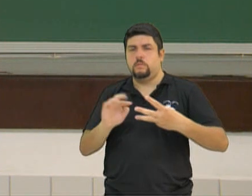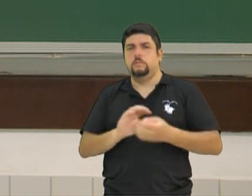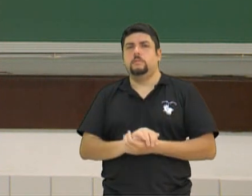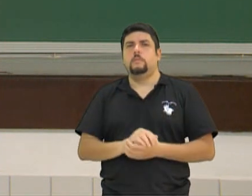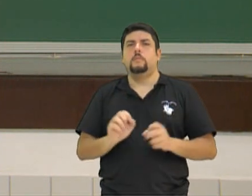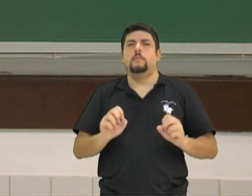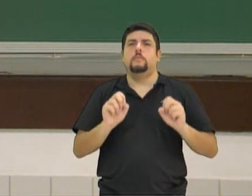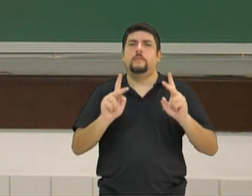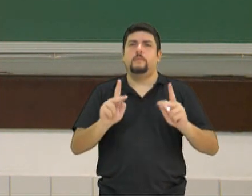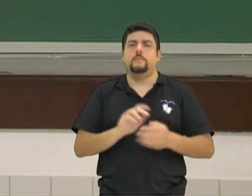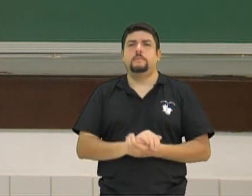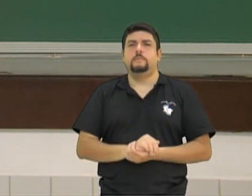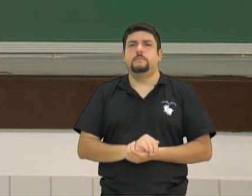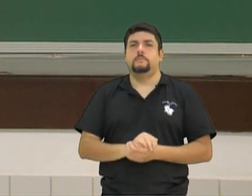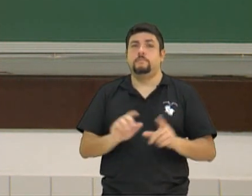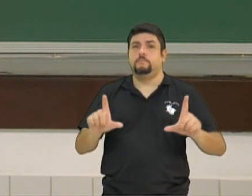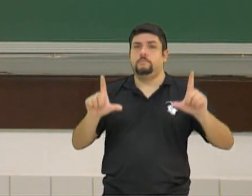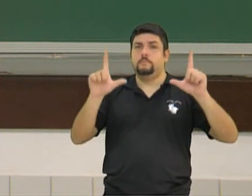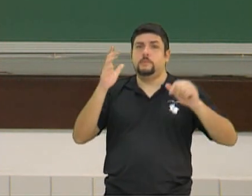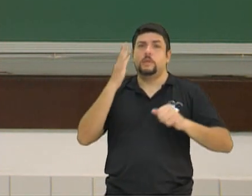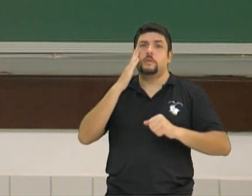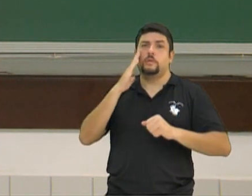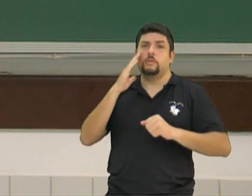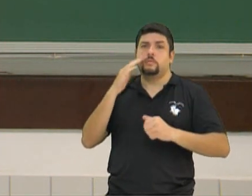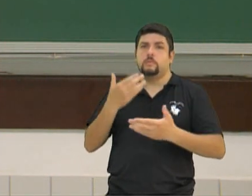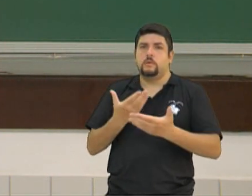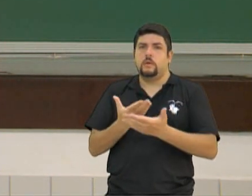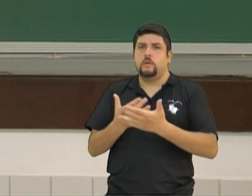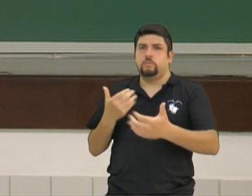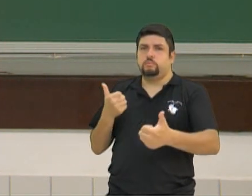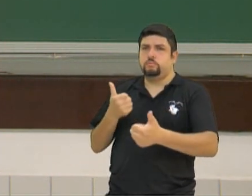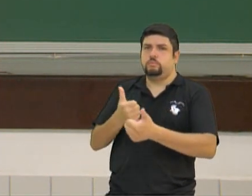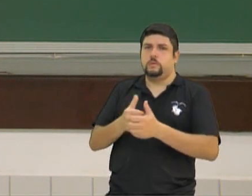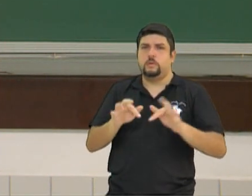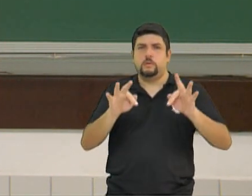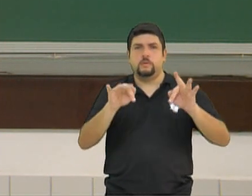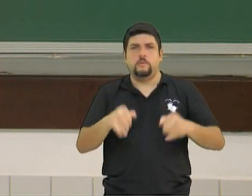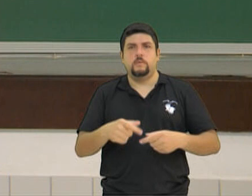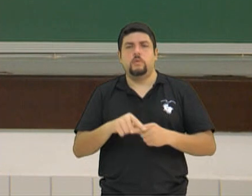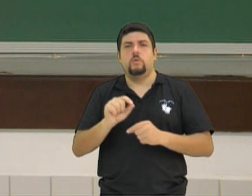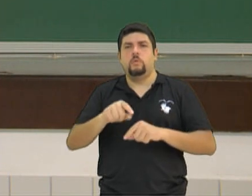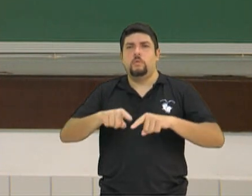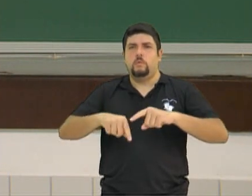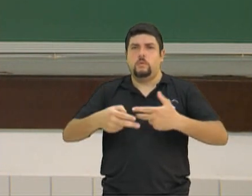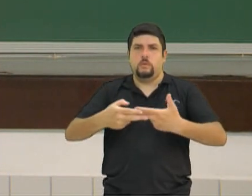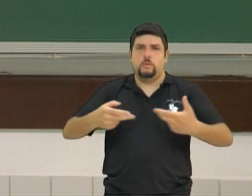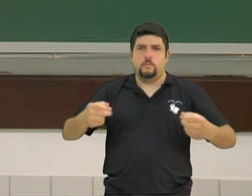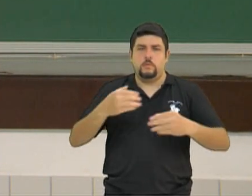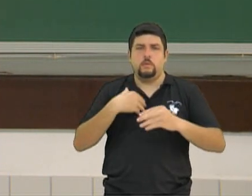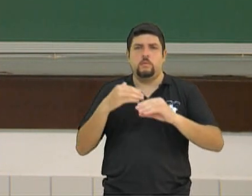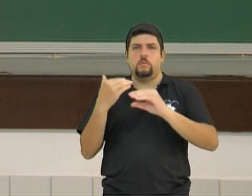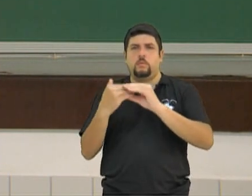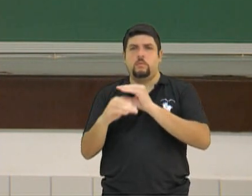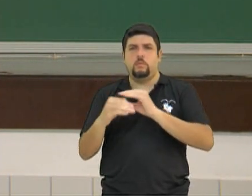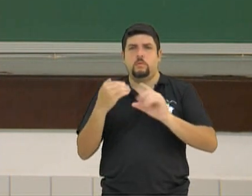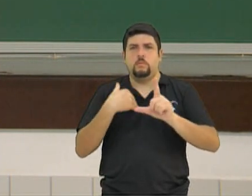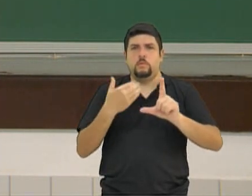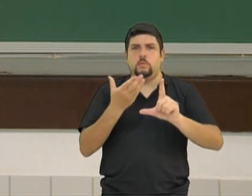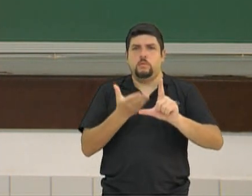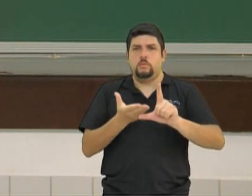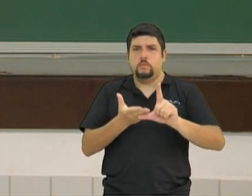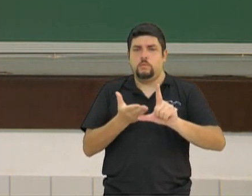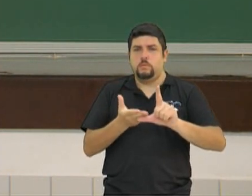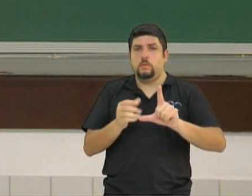gente conversou. Tela em azul, encerrando a nossa aula. Todo esse material vai estar disponível para vocês lá na plataforma. Se